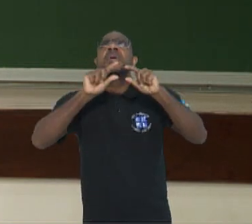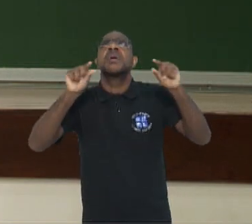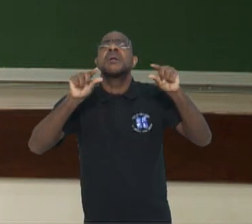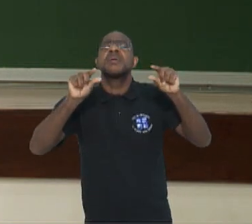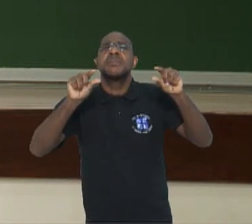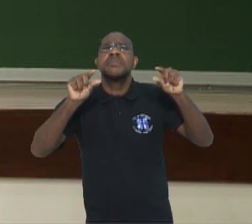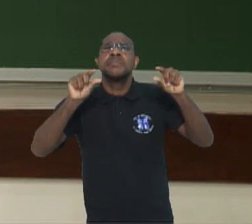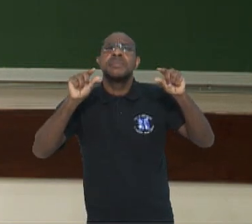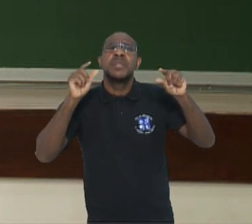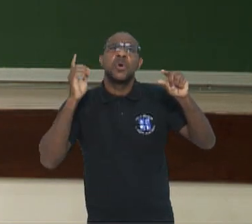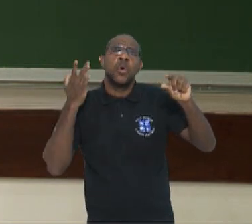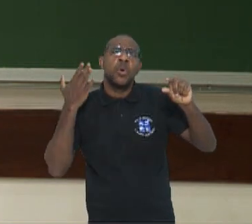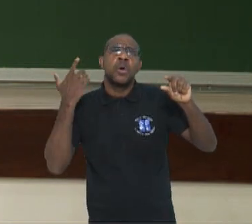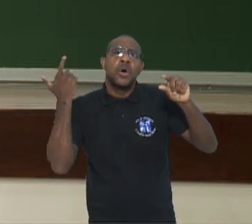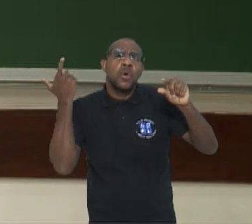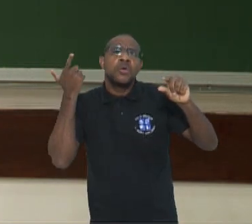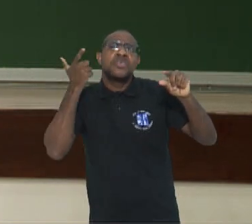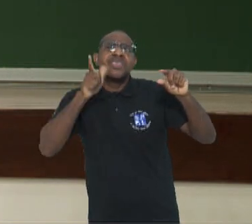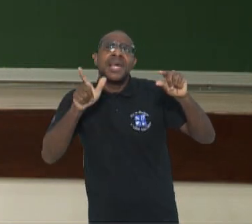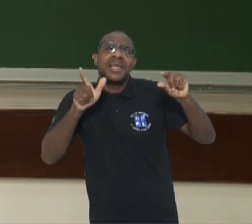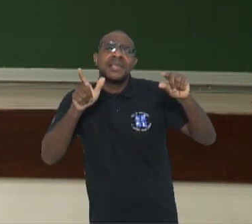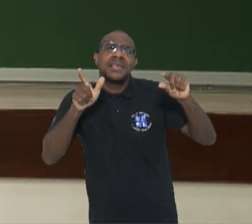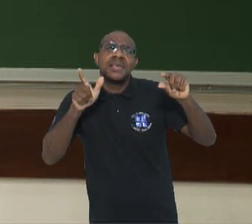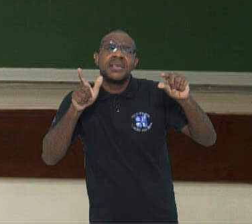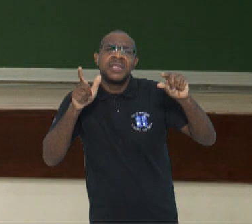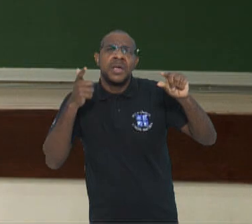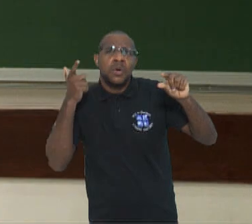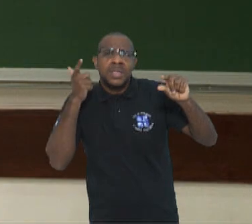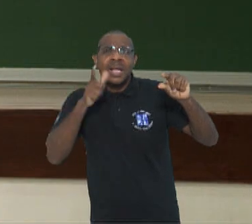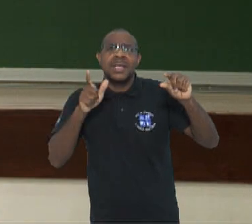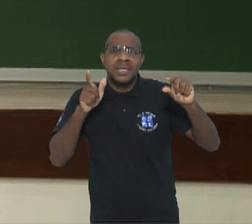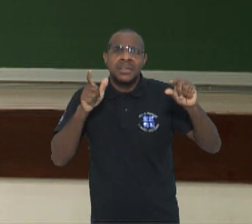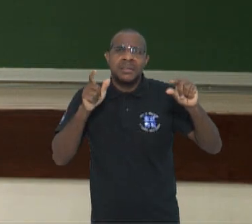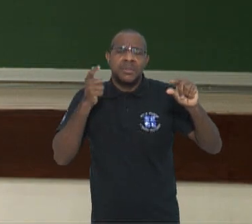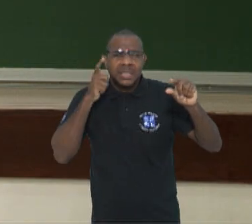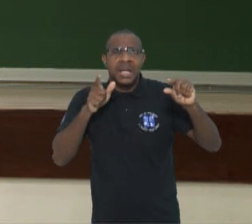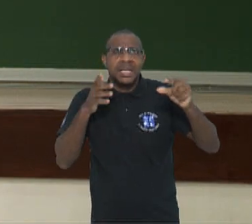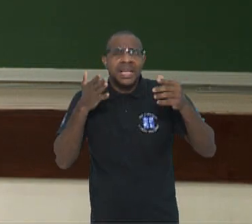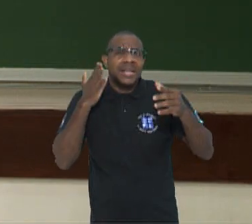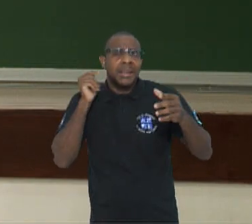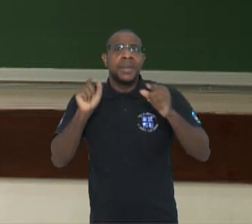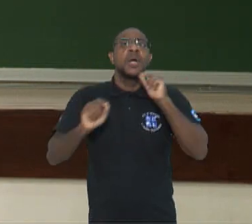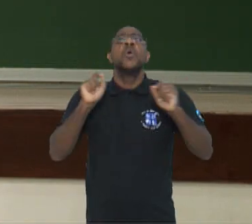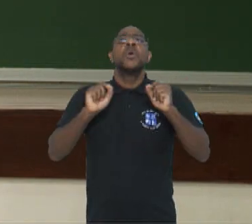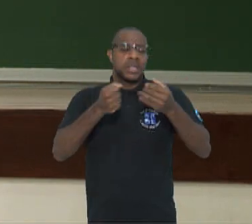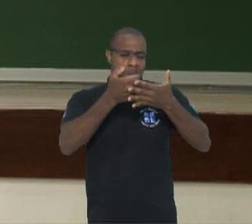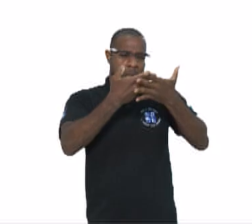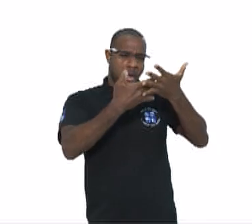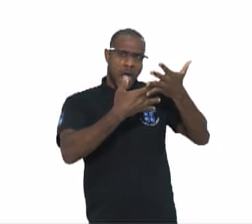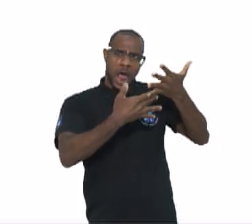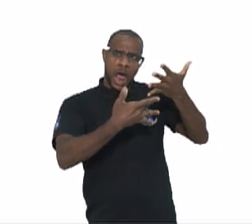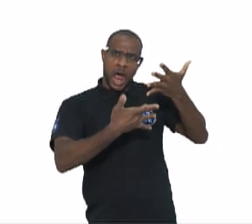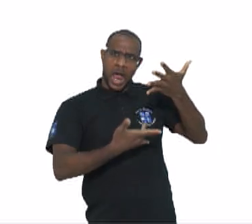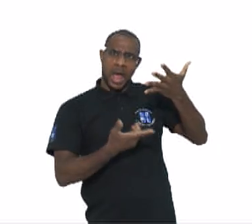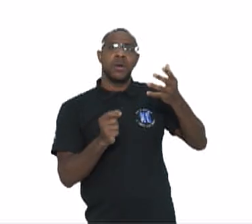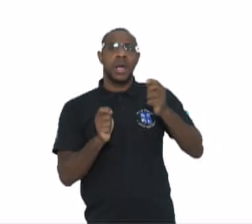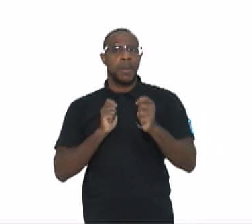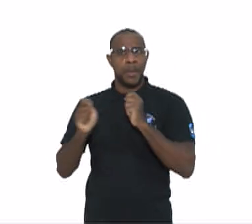vocês acham, né, sobre o que vai ser a reportagem, certo? Então, um minutinho para vocês fazerem.